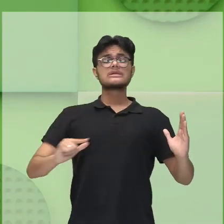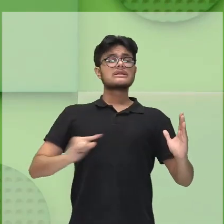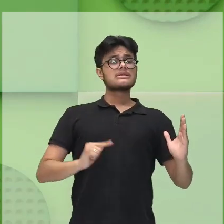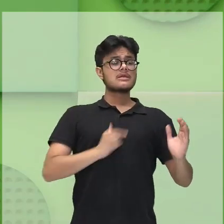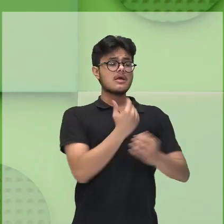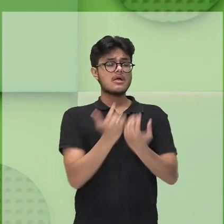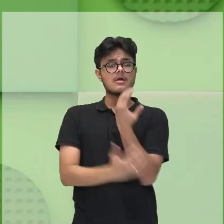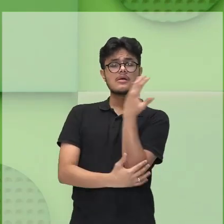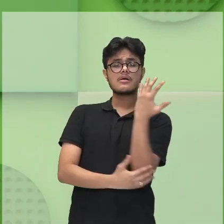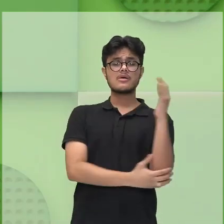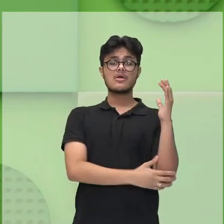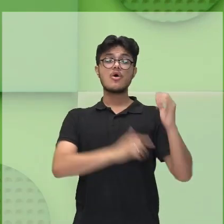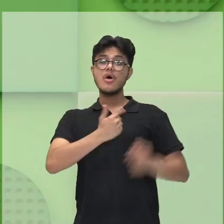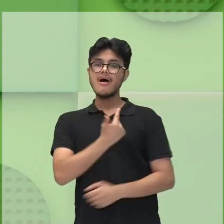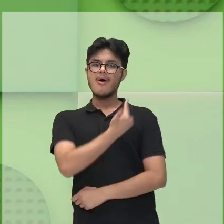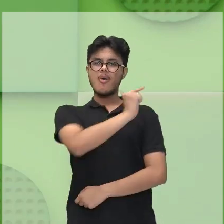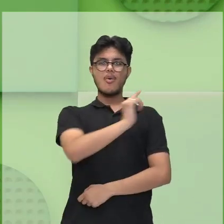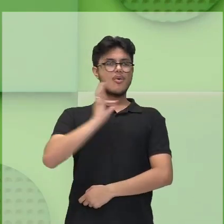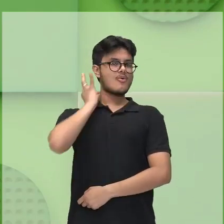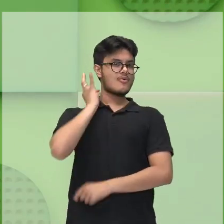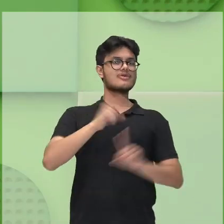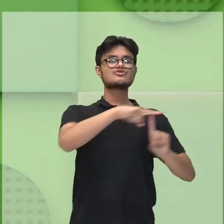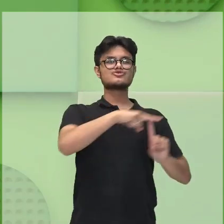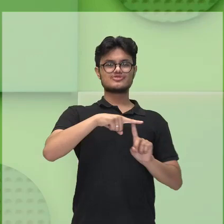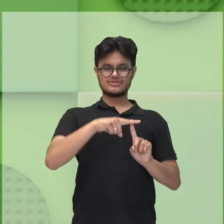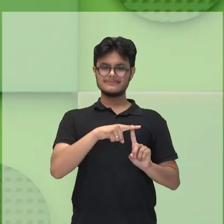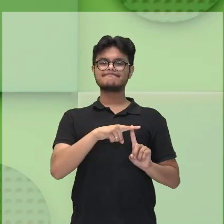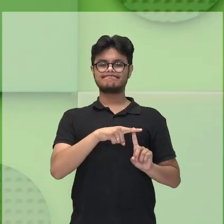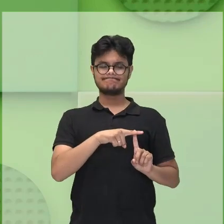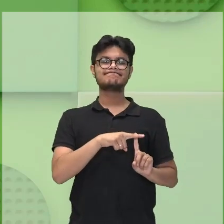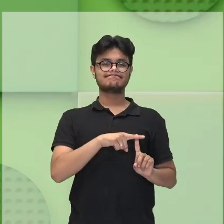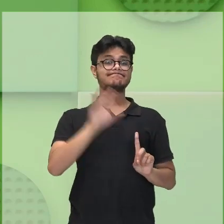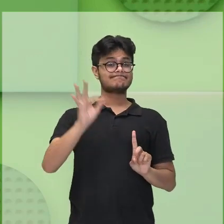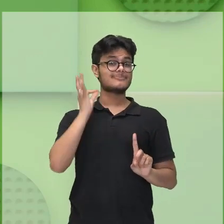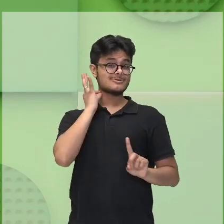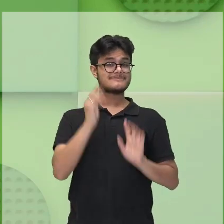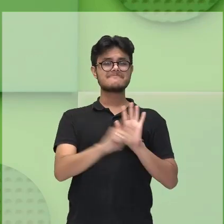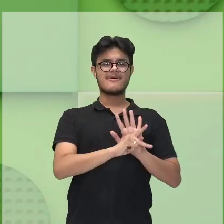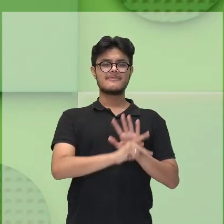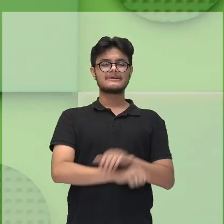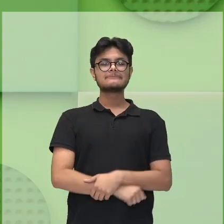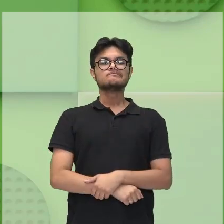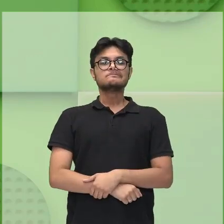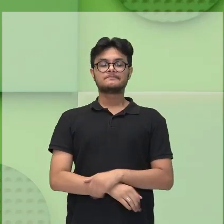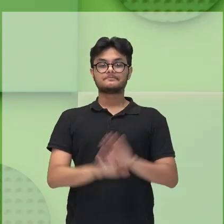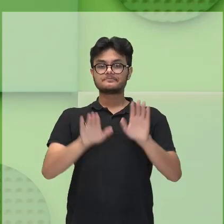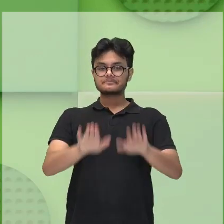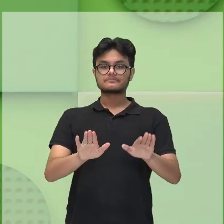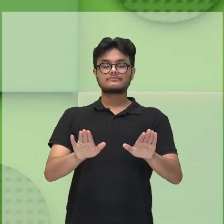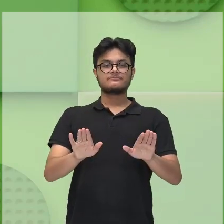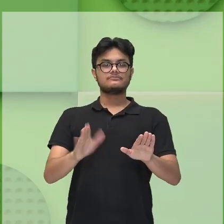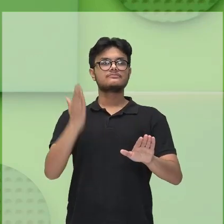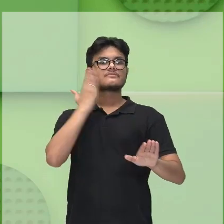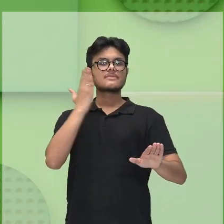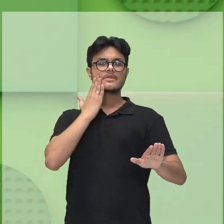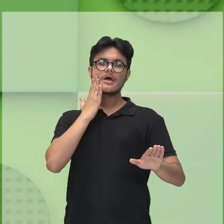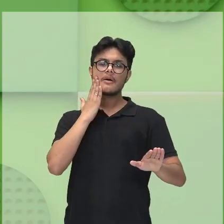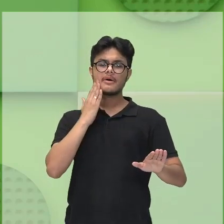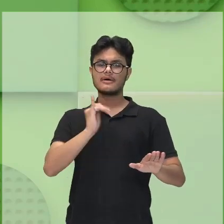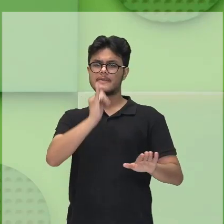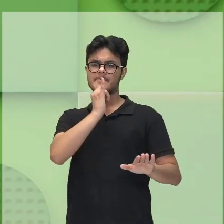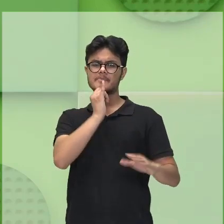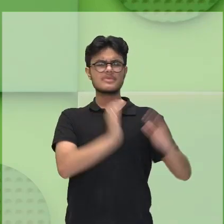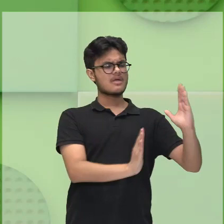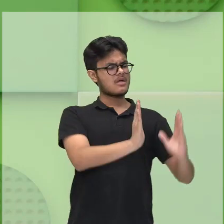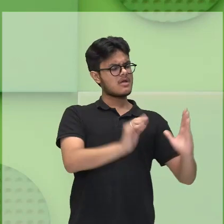de outro gênero envolvido, né? Um outro tipo de mosquito. E também é importante a gente falar do